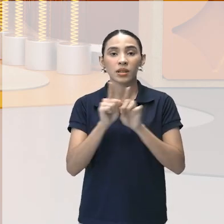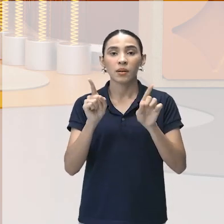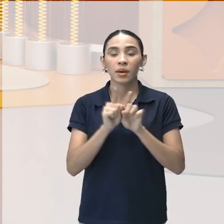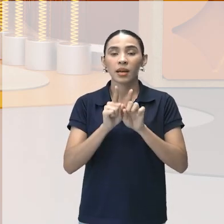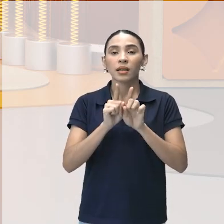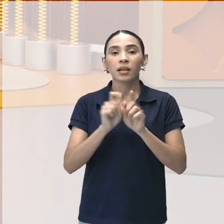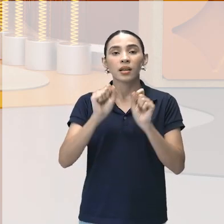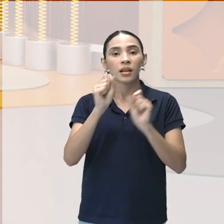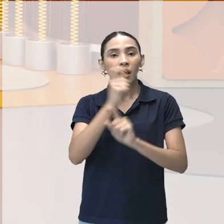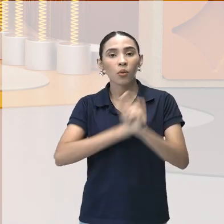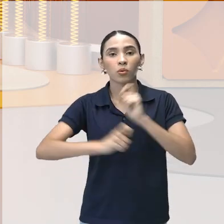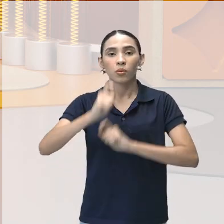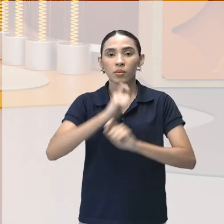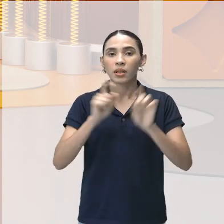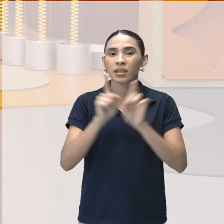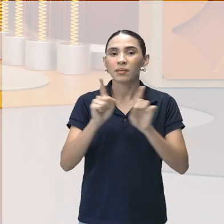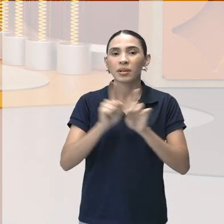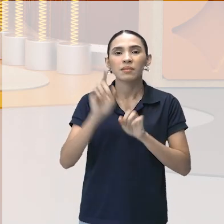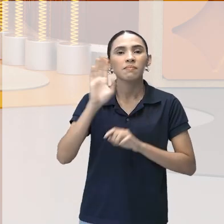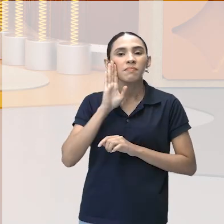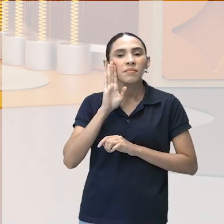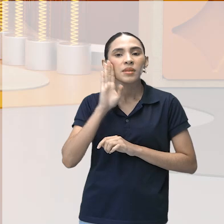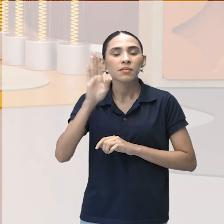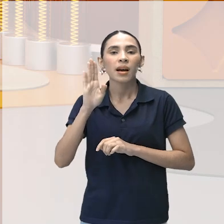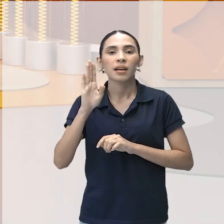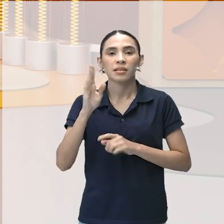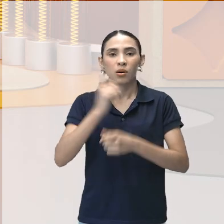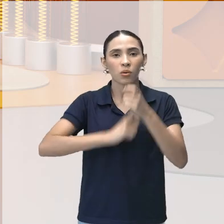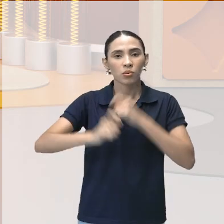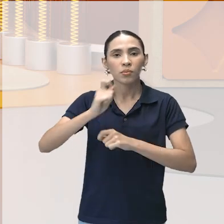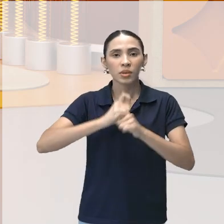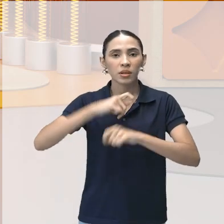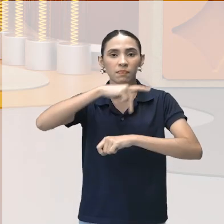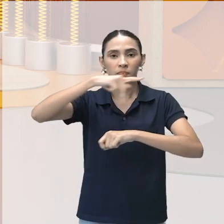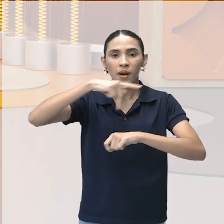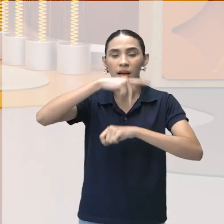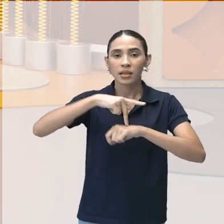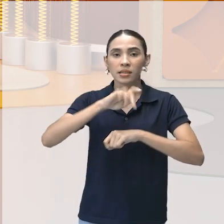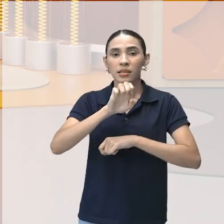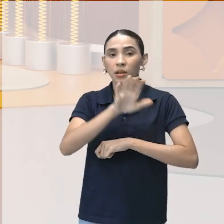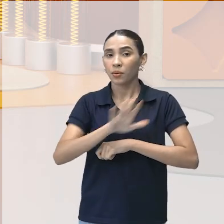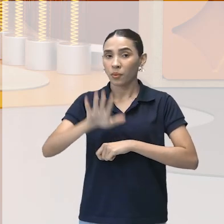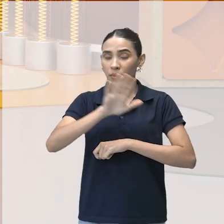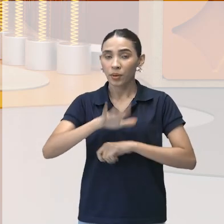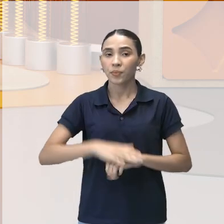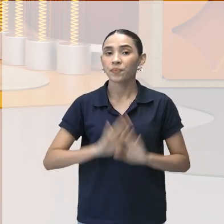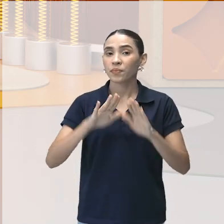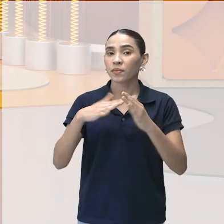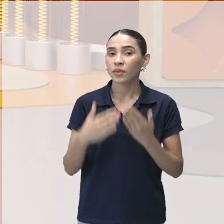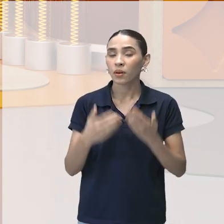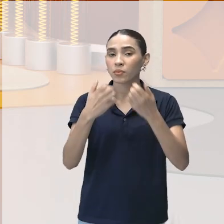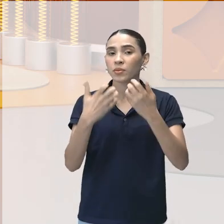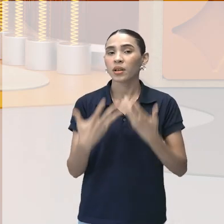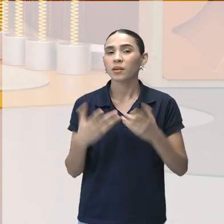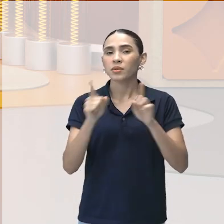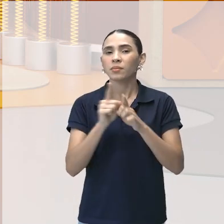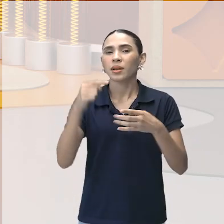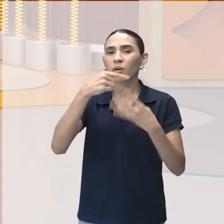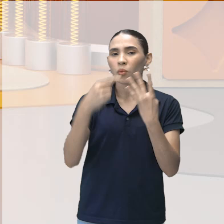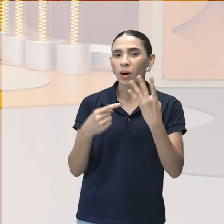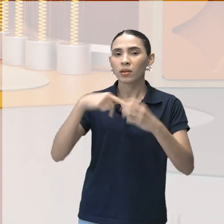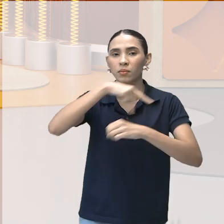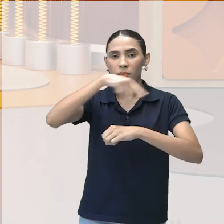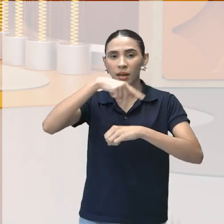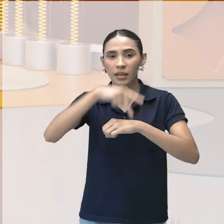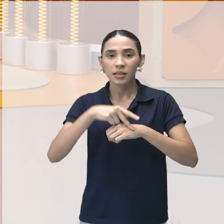ascensão econômica das principais economias, dos principais países europeus. E aí nós destacamos 4